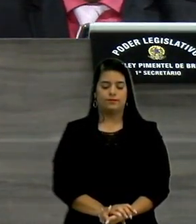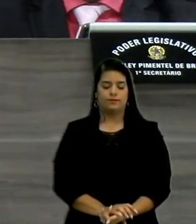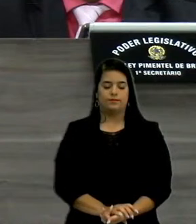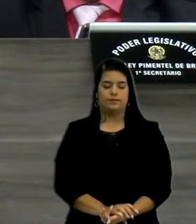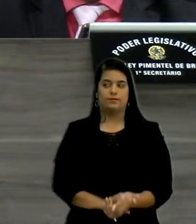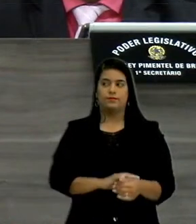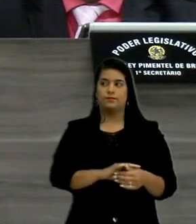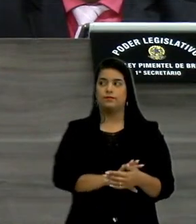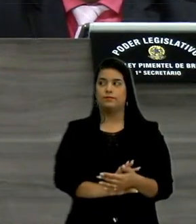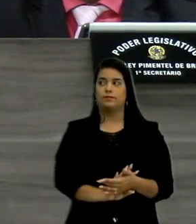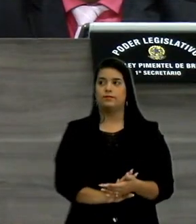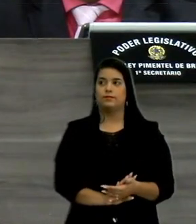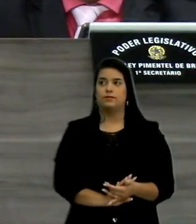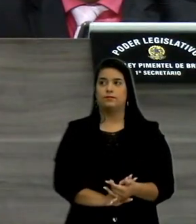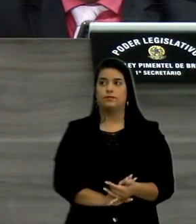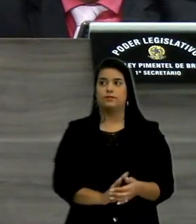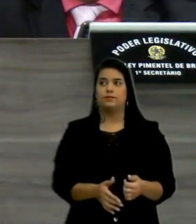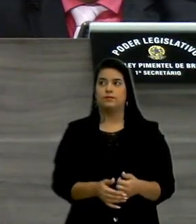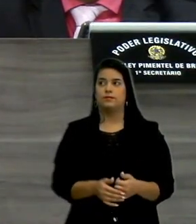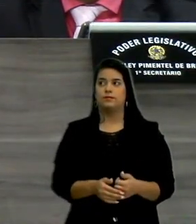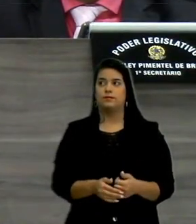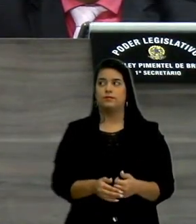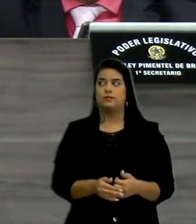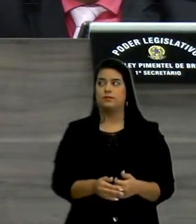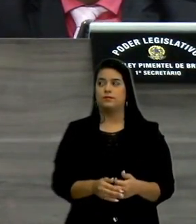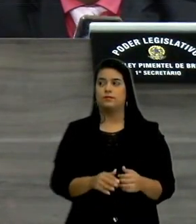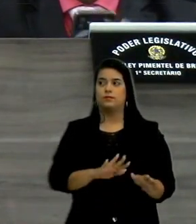Vereador Pezinho, um requerimento verbal, tem?